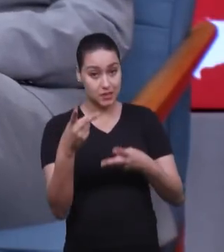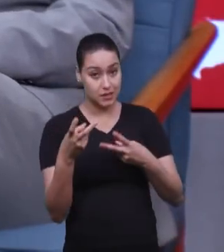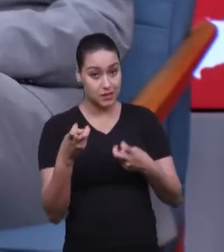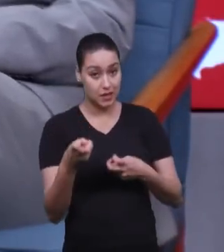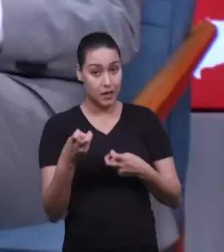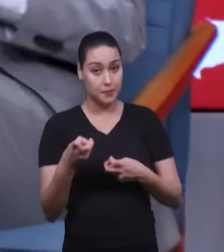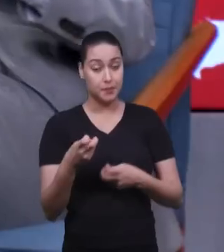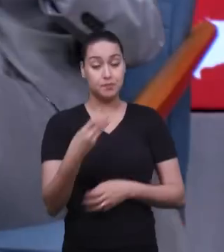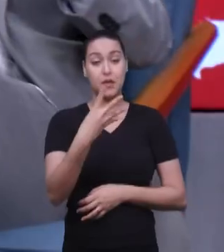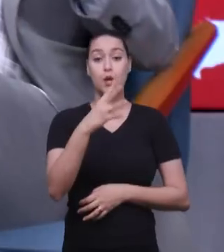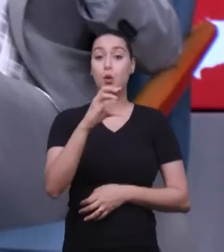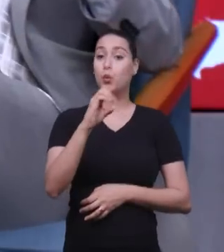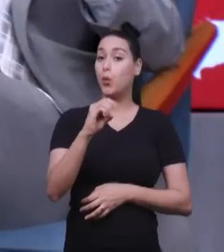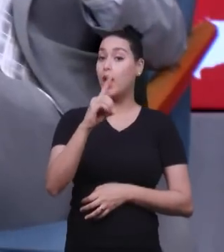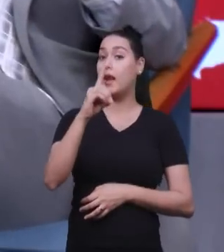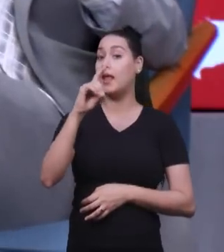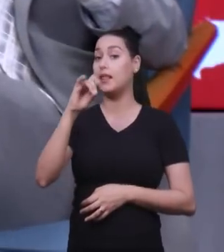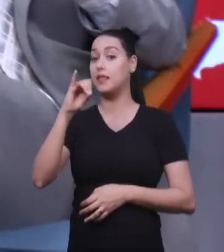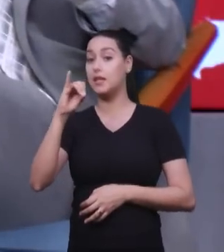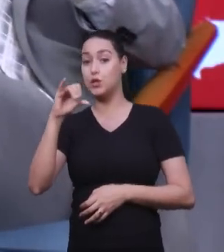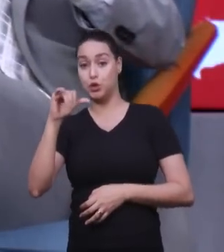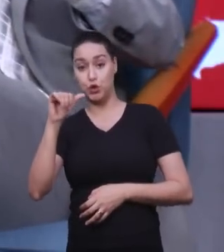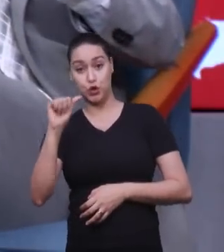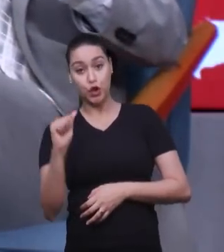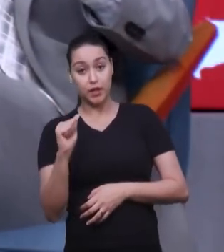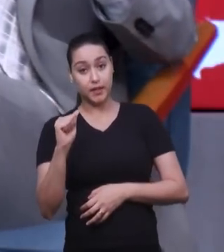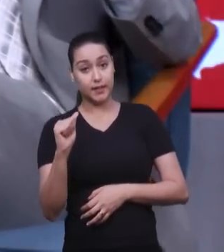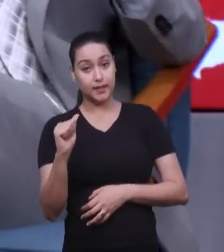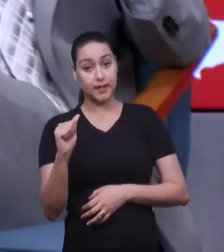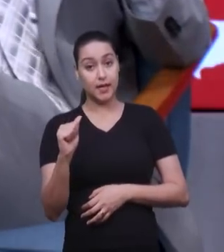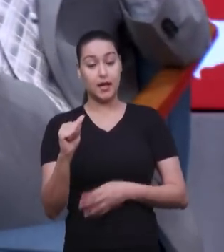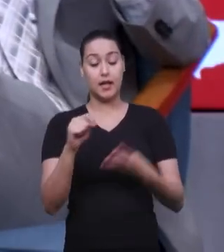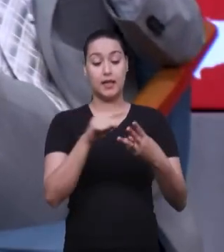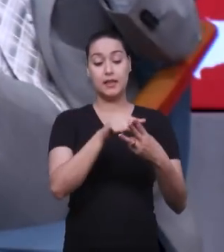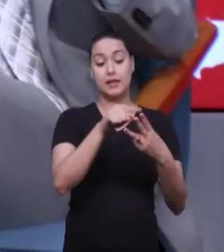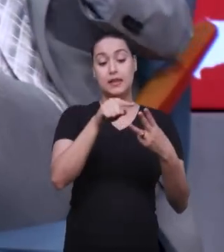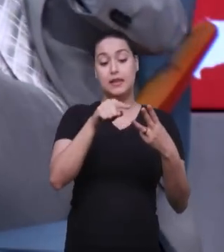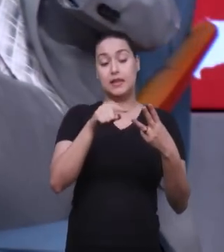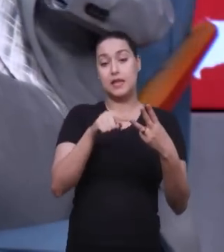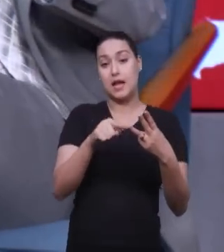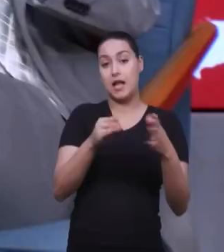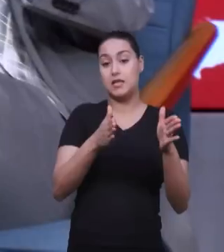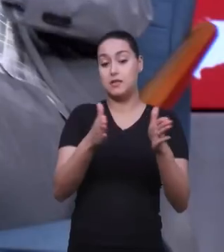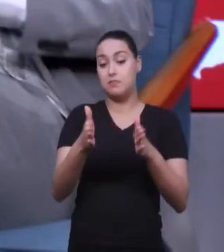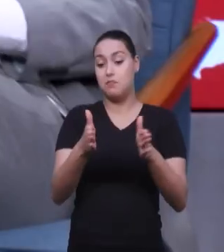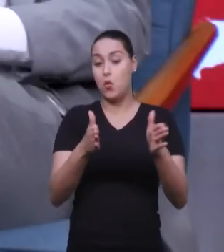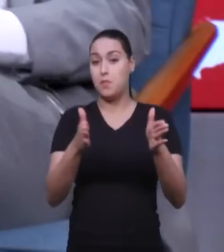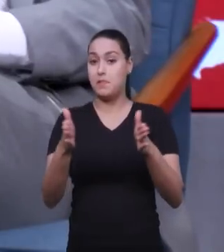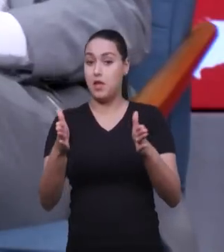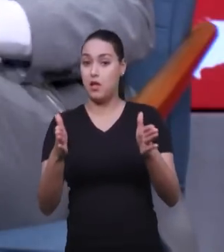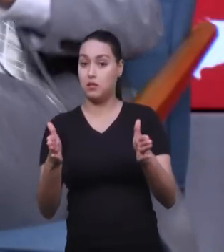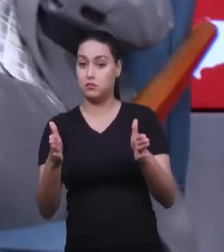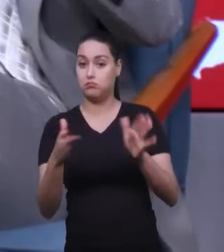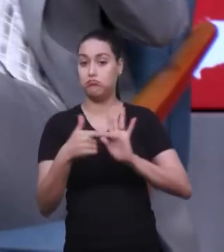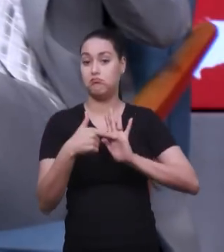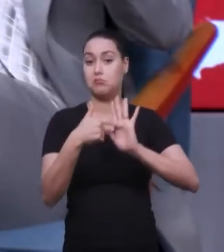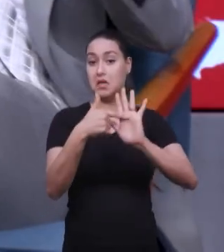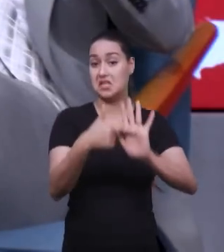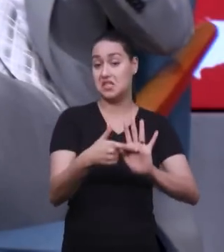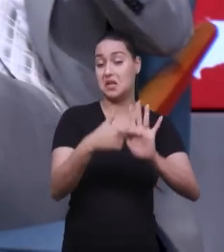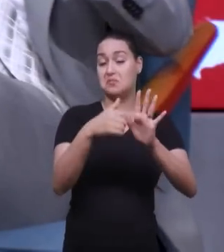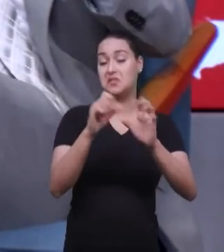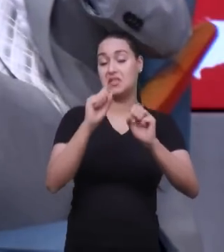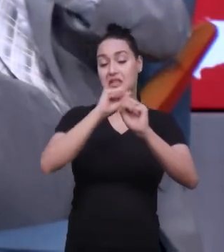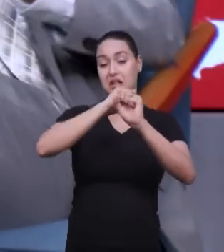irmãos, nesses 40 dias, eu mostrei para vocês 3 momentos onde você vê